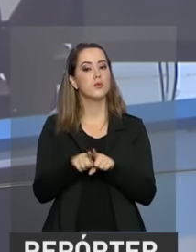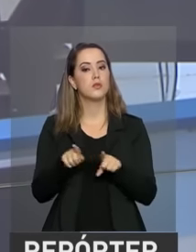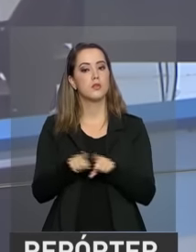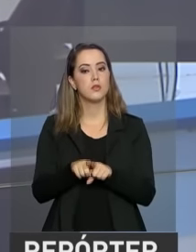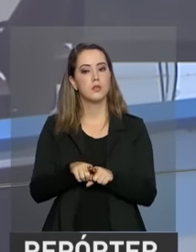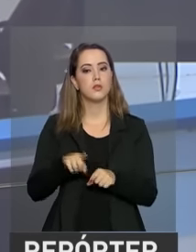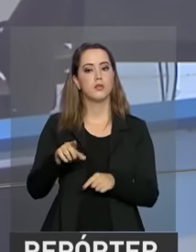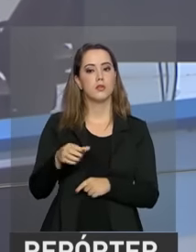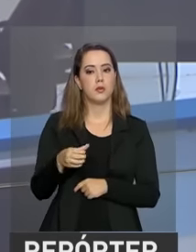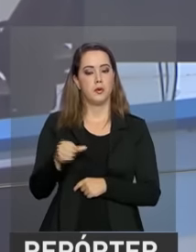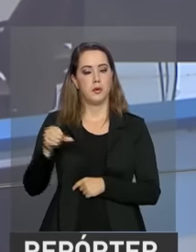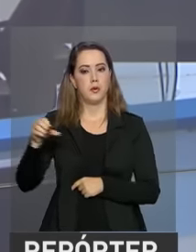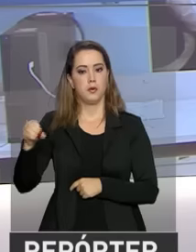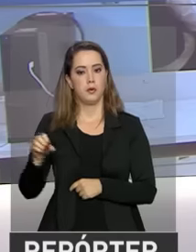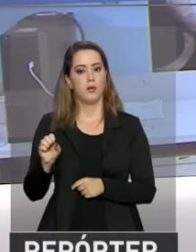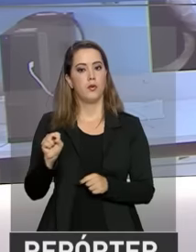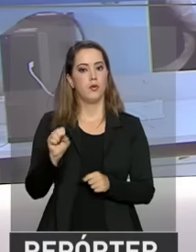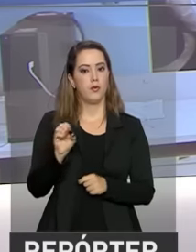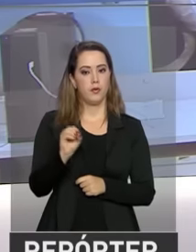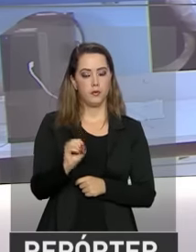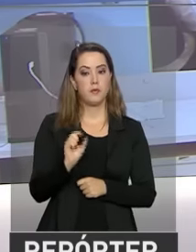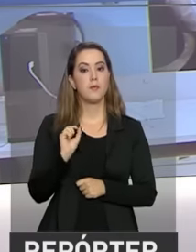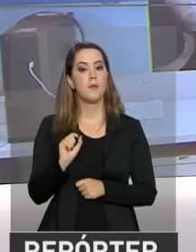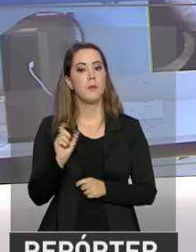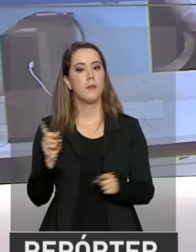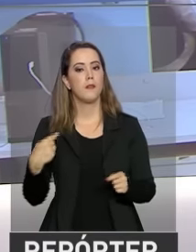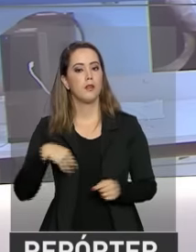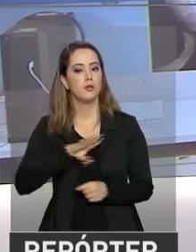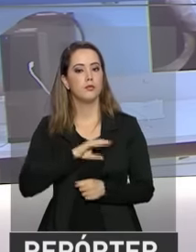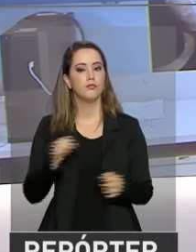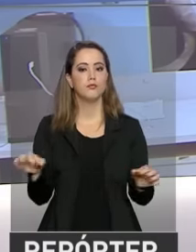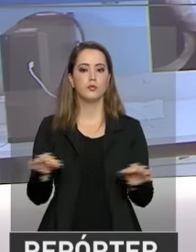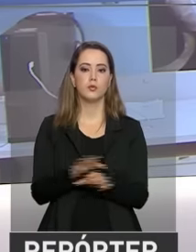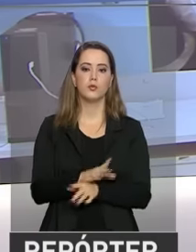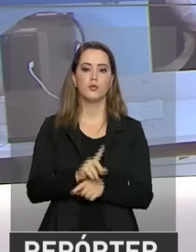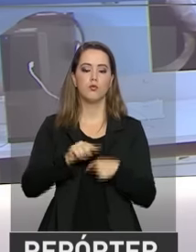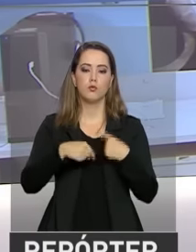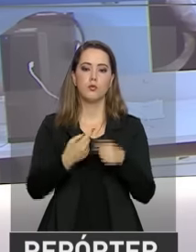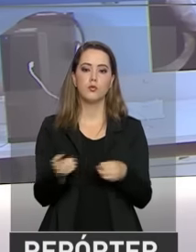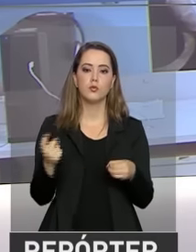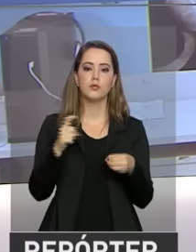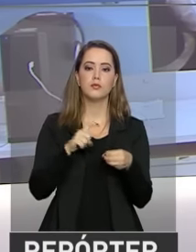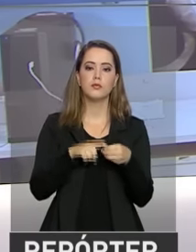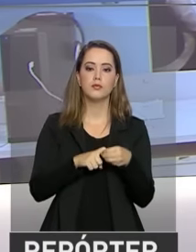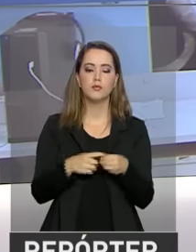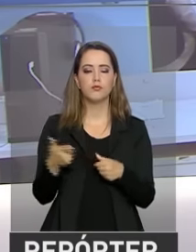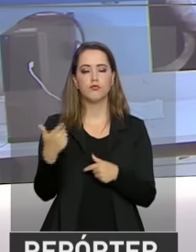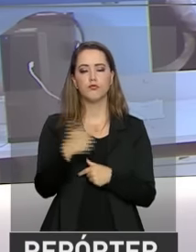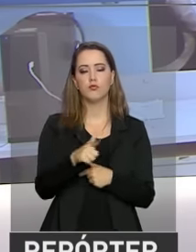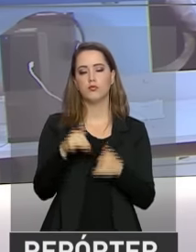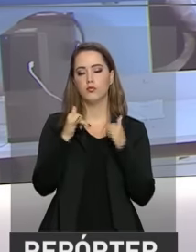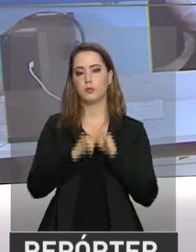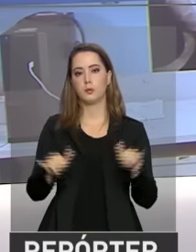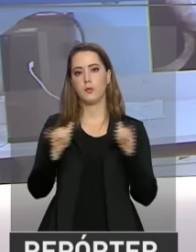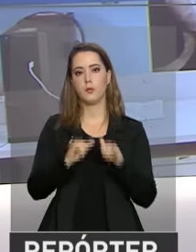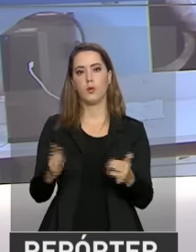1980 e 1990. E nós ficamos por aqui, mas voltamos a qualquer momento com outras